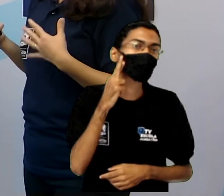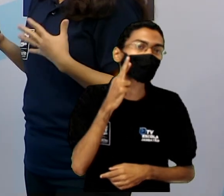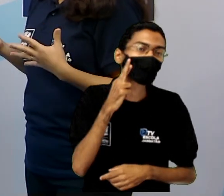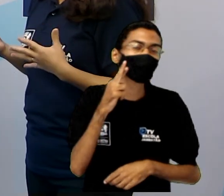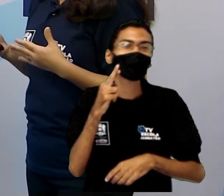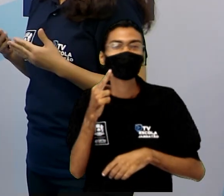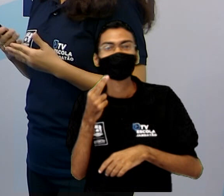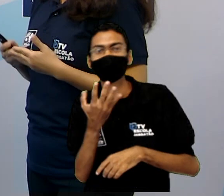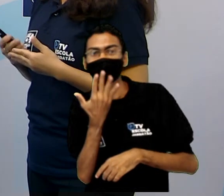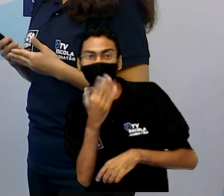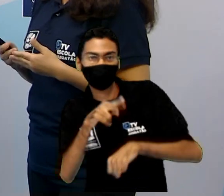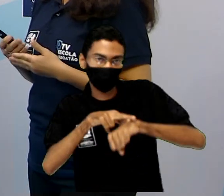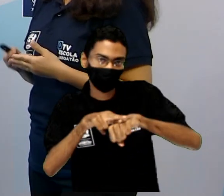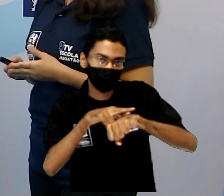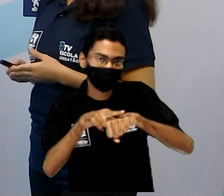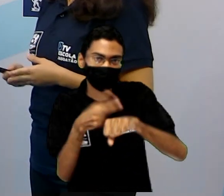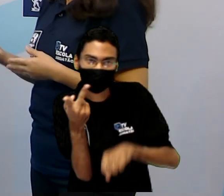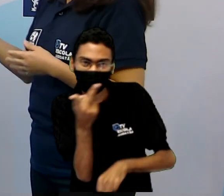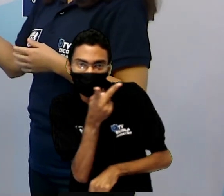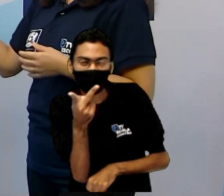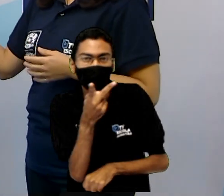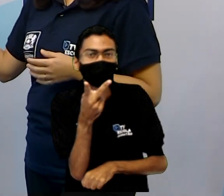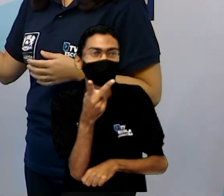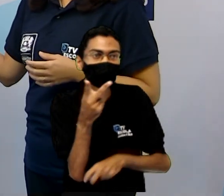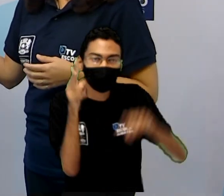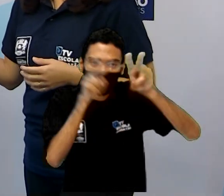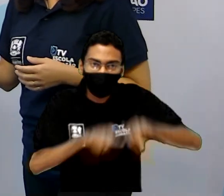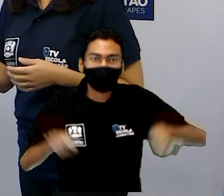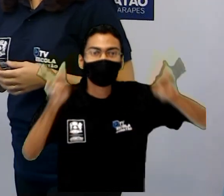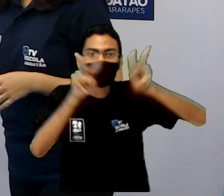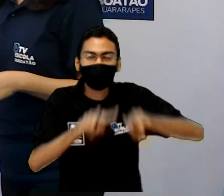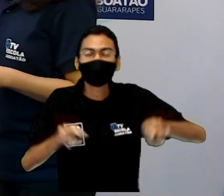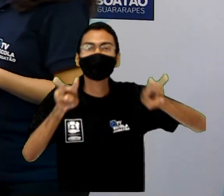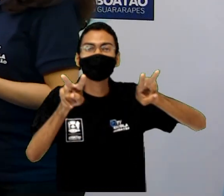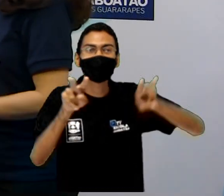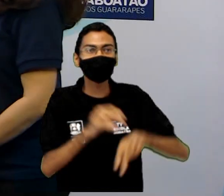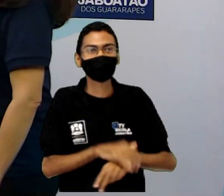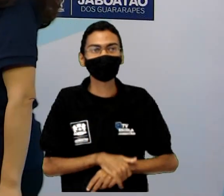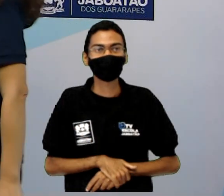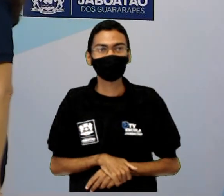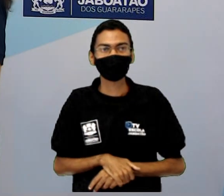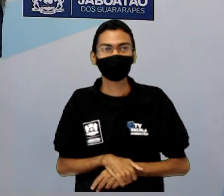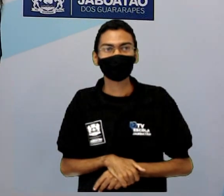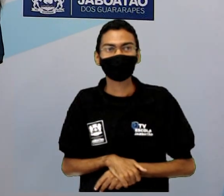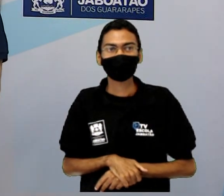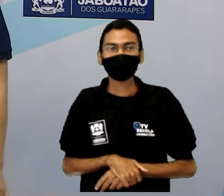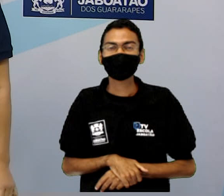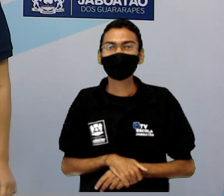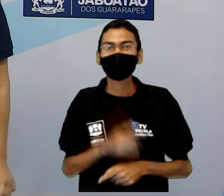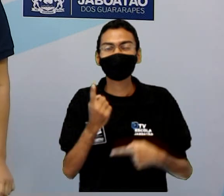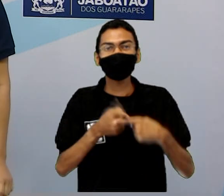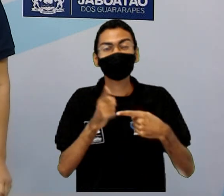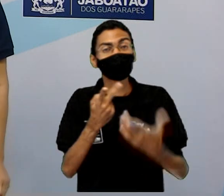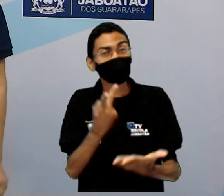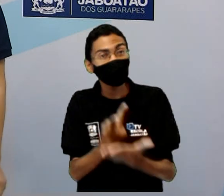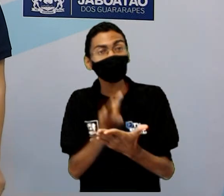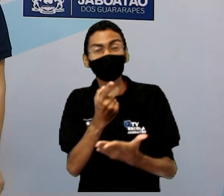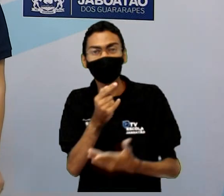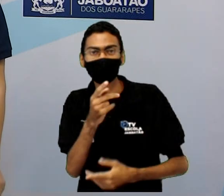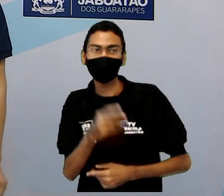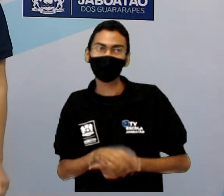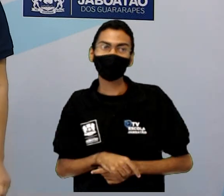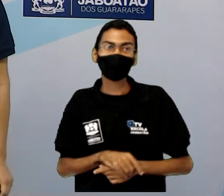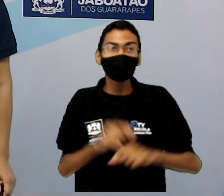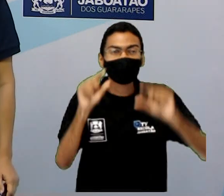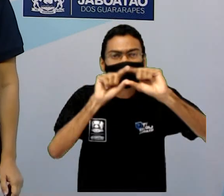a frase, you were happy, you were happy. Por que está acontecendo isso? Você tem como adivinhar aqui